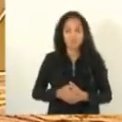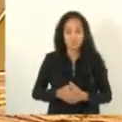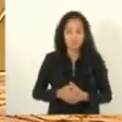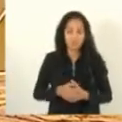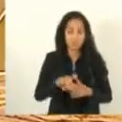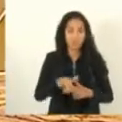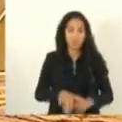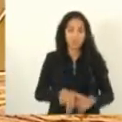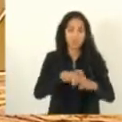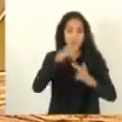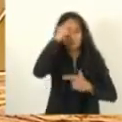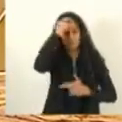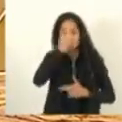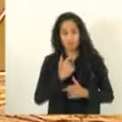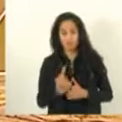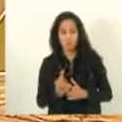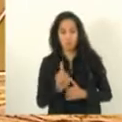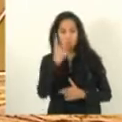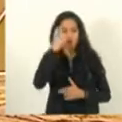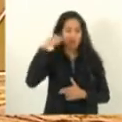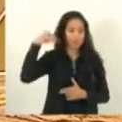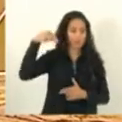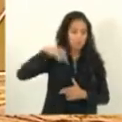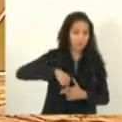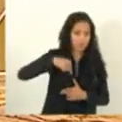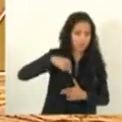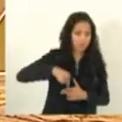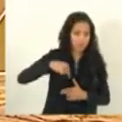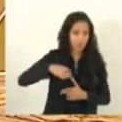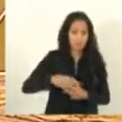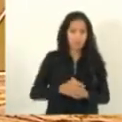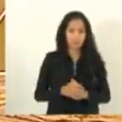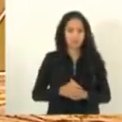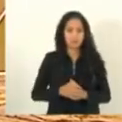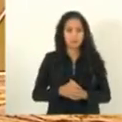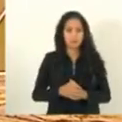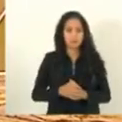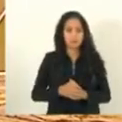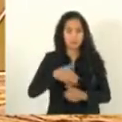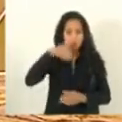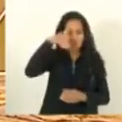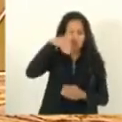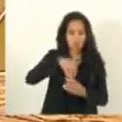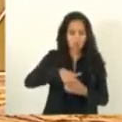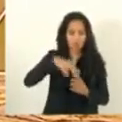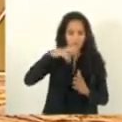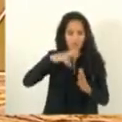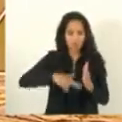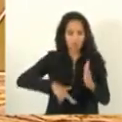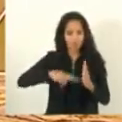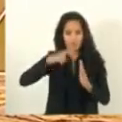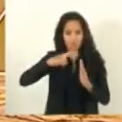possivelmente serei a única desta casa a não acompanhar o voto do relator.